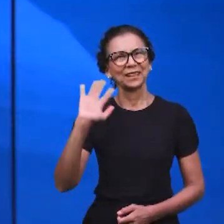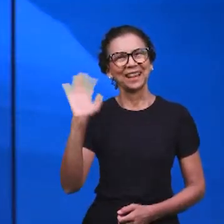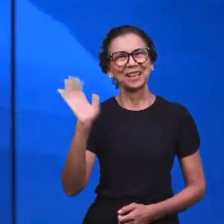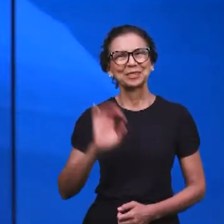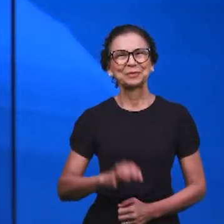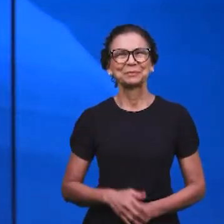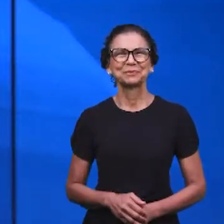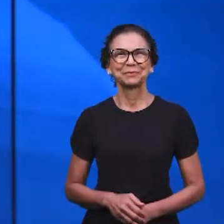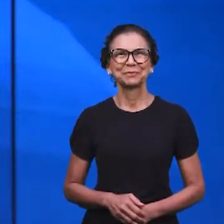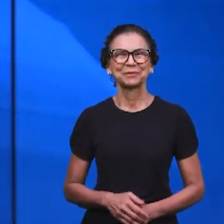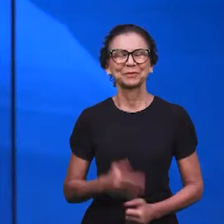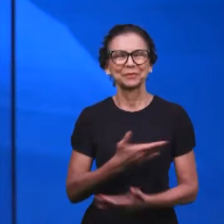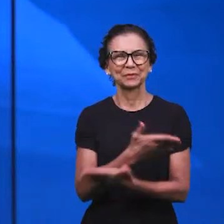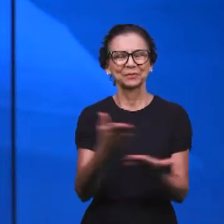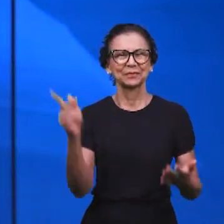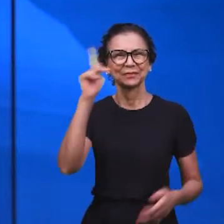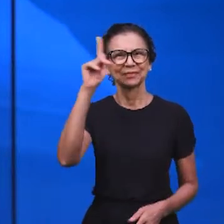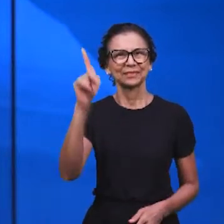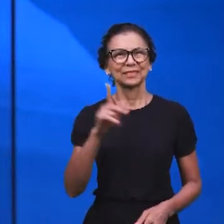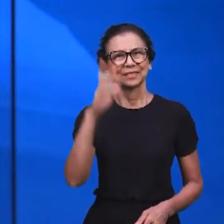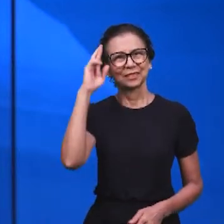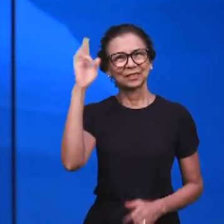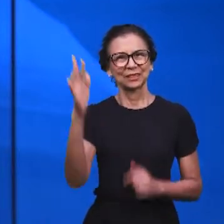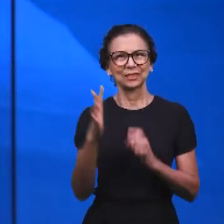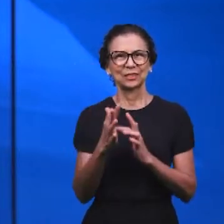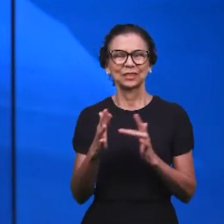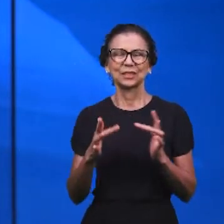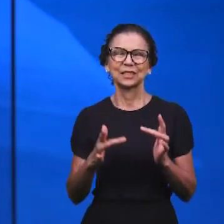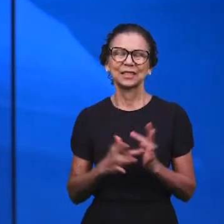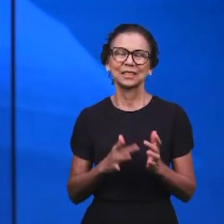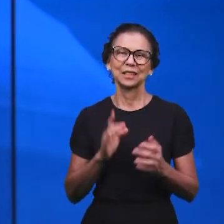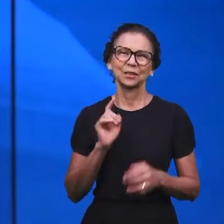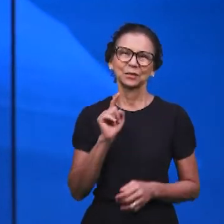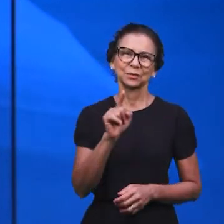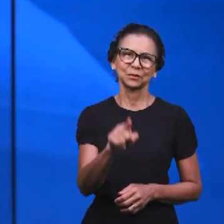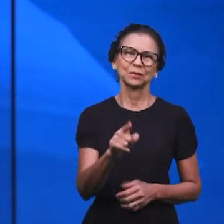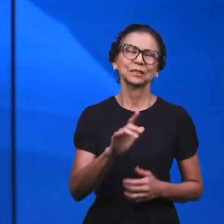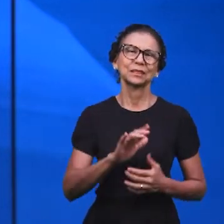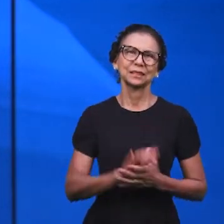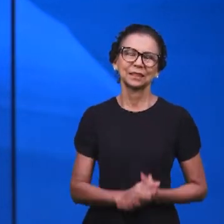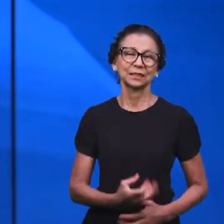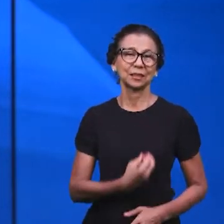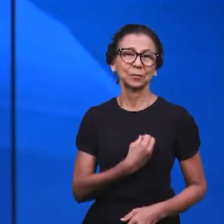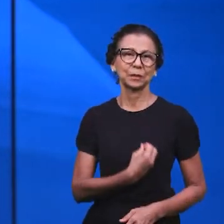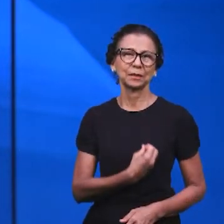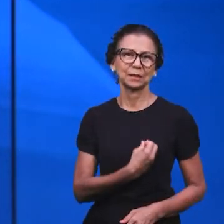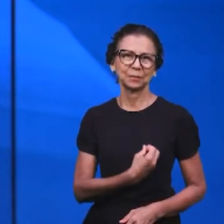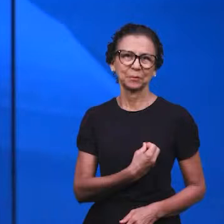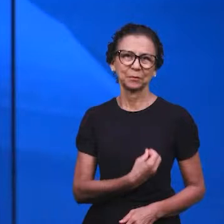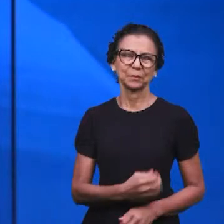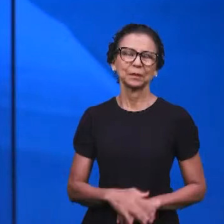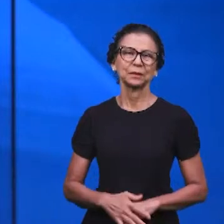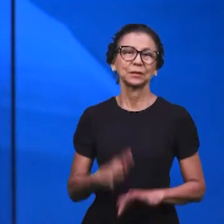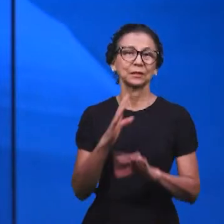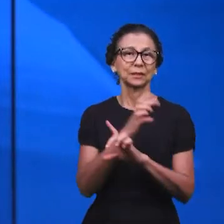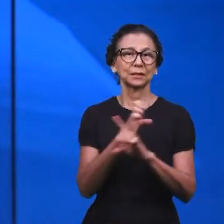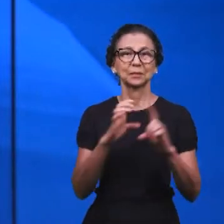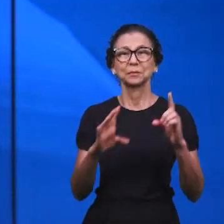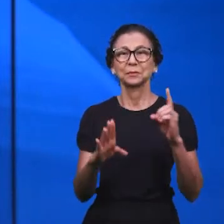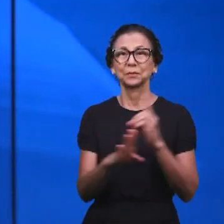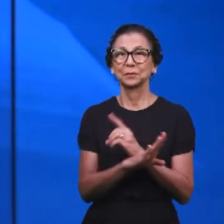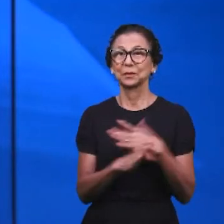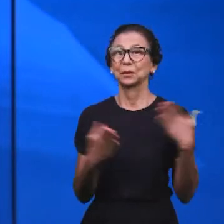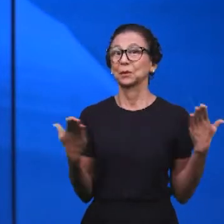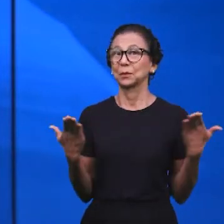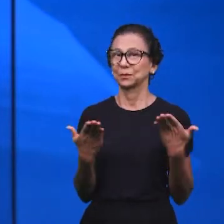eu quero cumprimentar a você com a paz do Senhor Jesus, você, meu irmão, minha irmã, você que está participando conosco da nossa Escola Bíblica